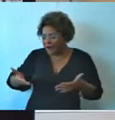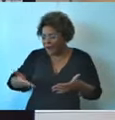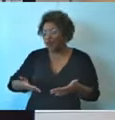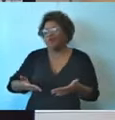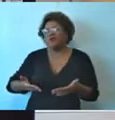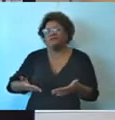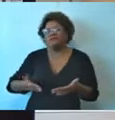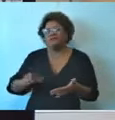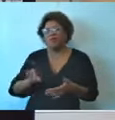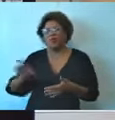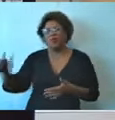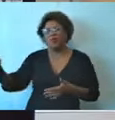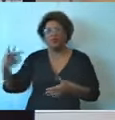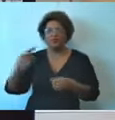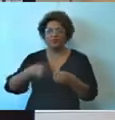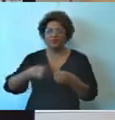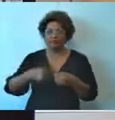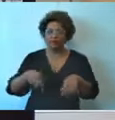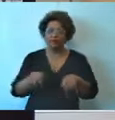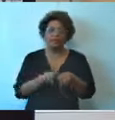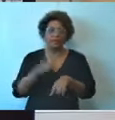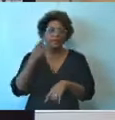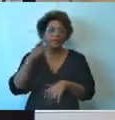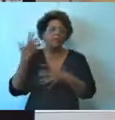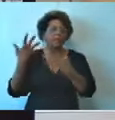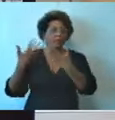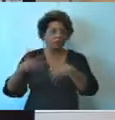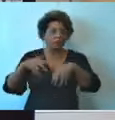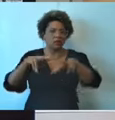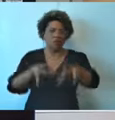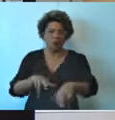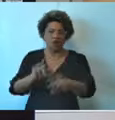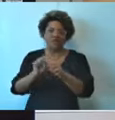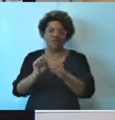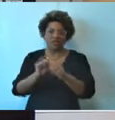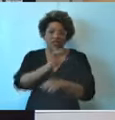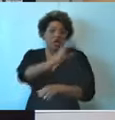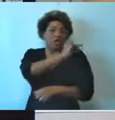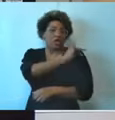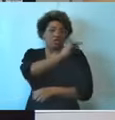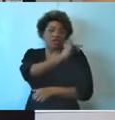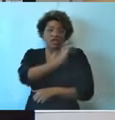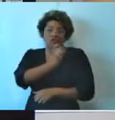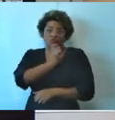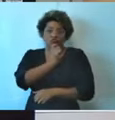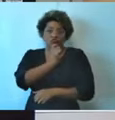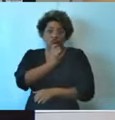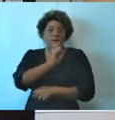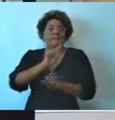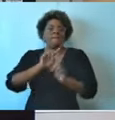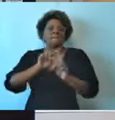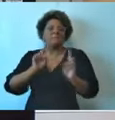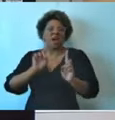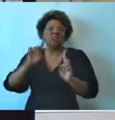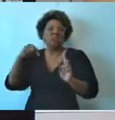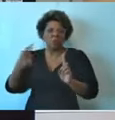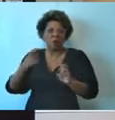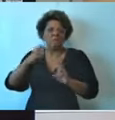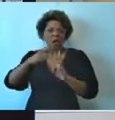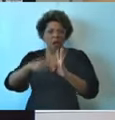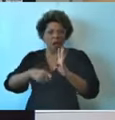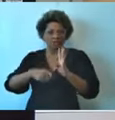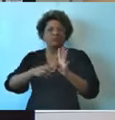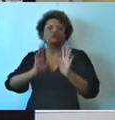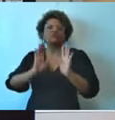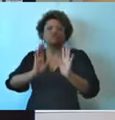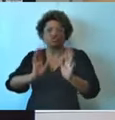não tinha colocado para funcionar, mas passaram alguns meses, o Rio também implantou, e eu sei que essa solução já está se espalhando por todo o